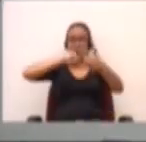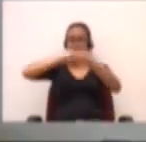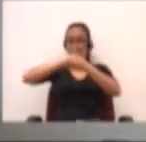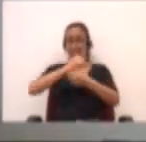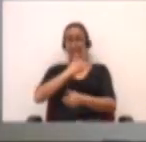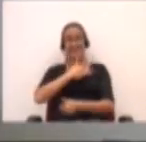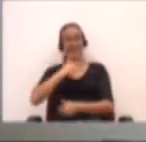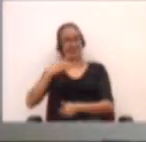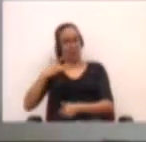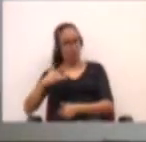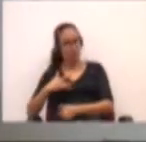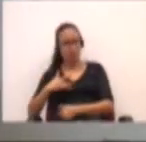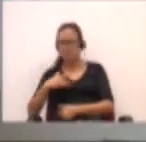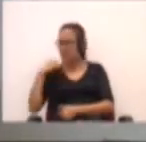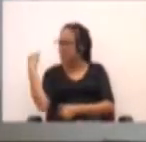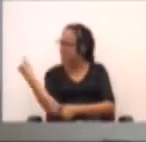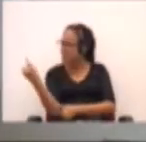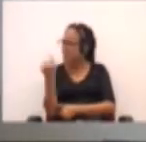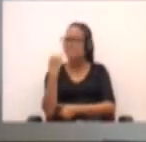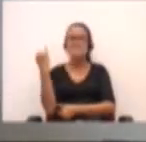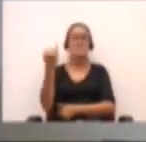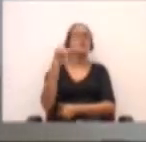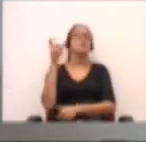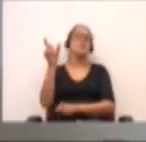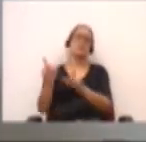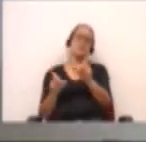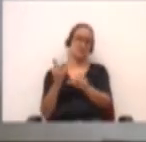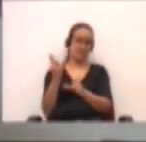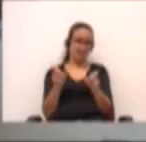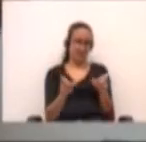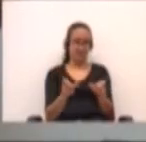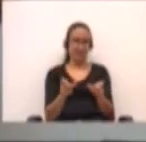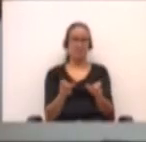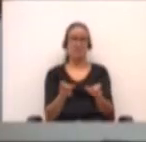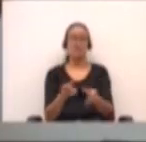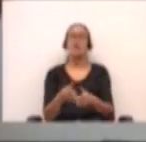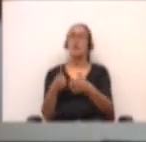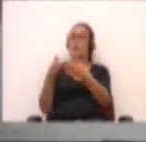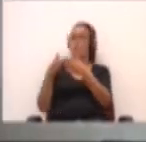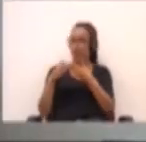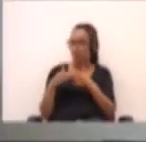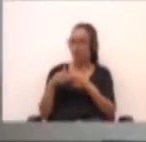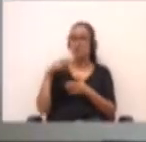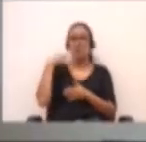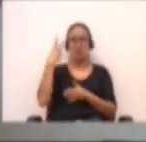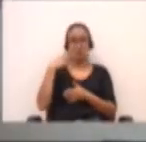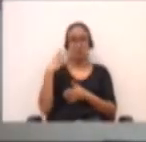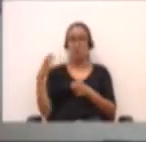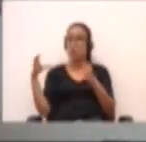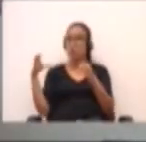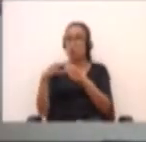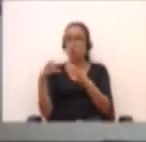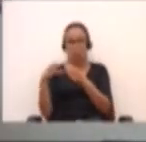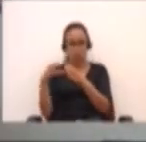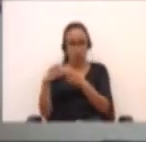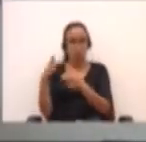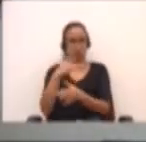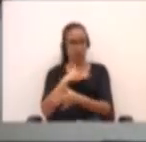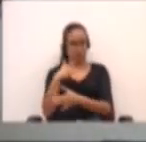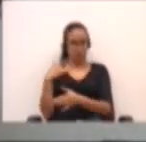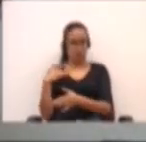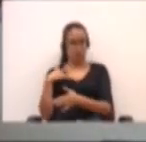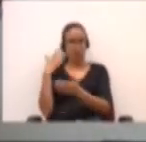população. Então, eu peço novamente aos vereadores, então, que fazem parte dessa comissão, que procurem se